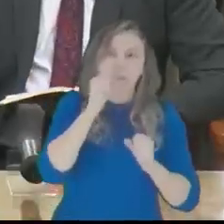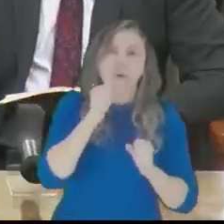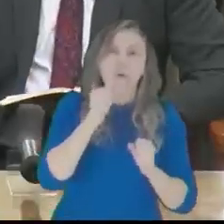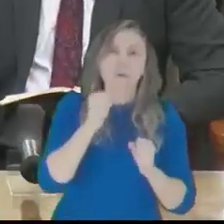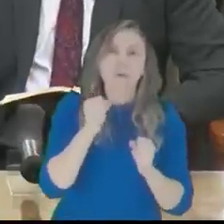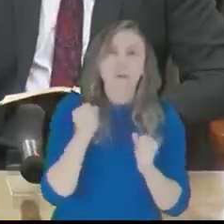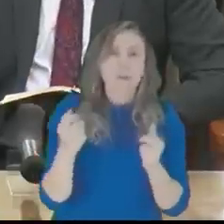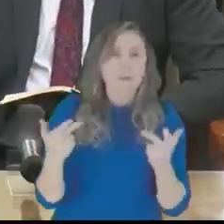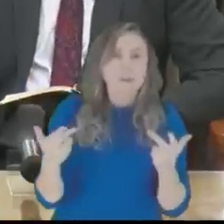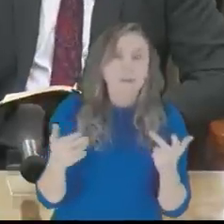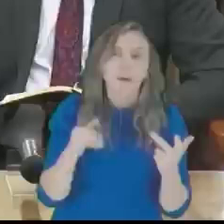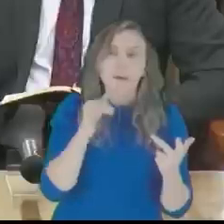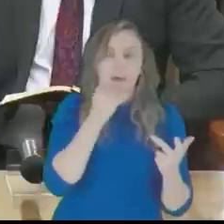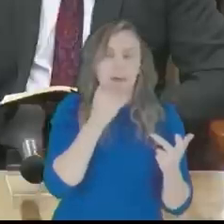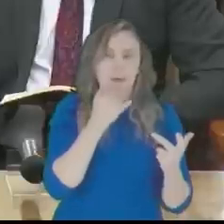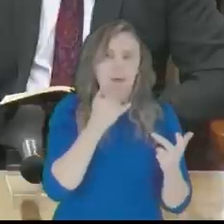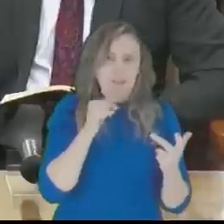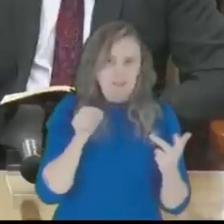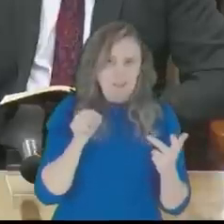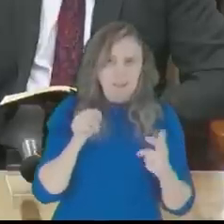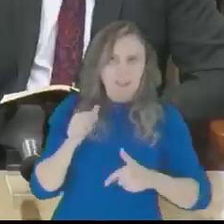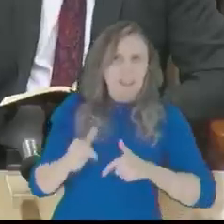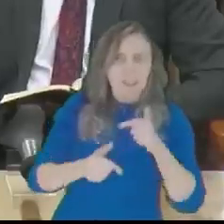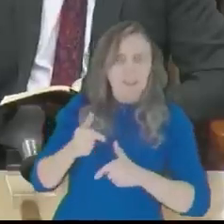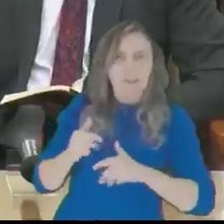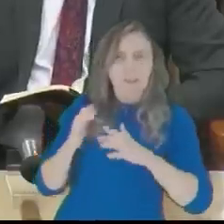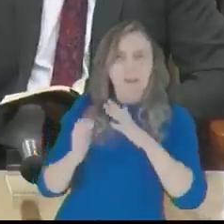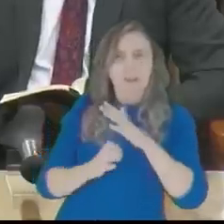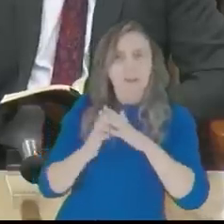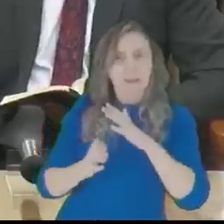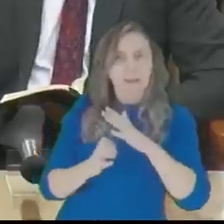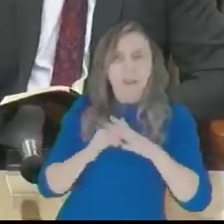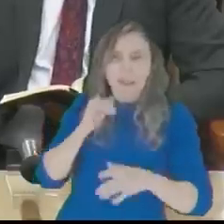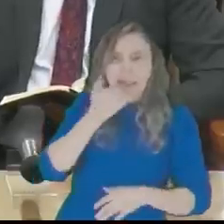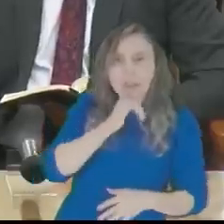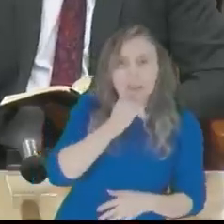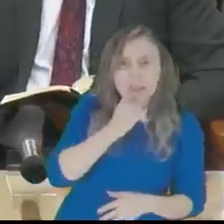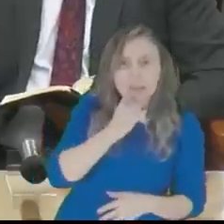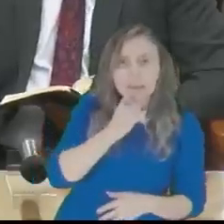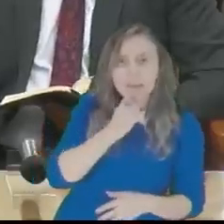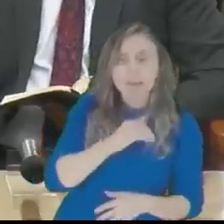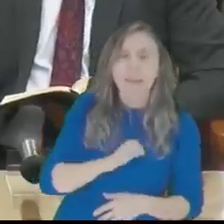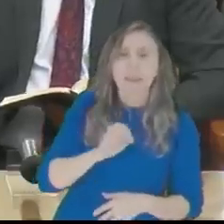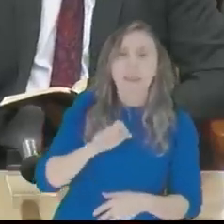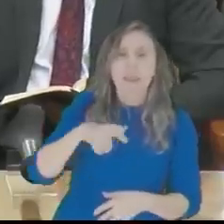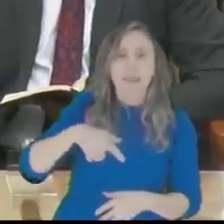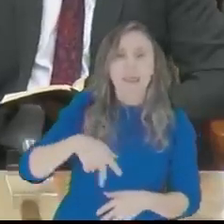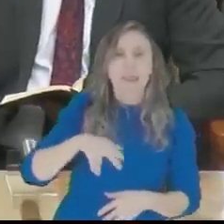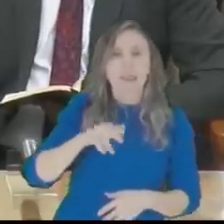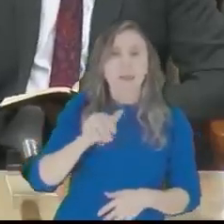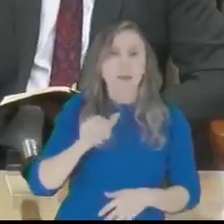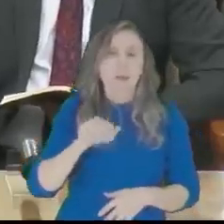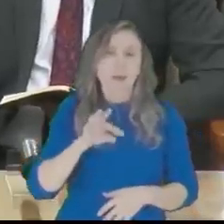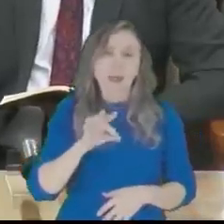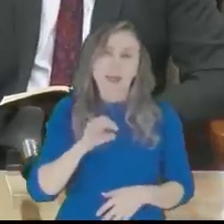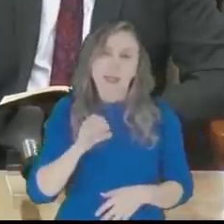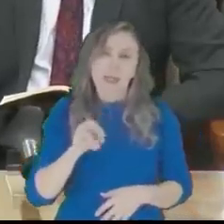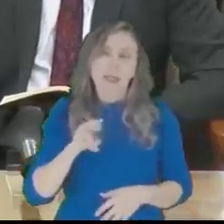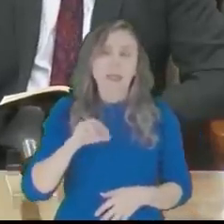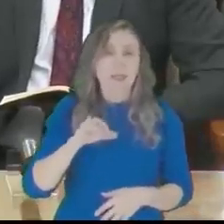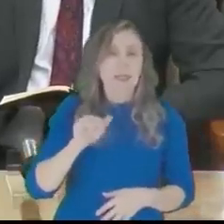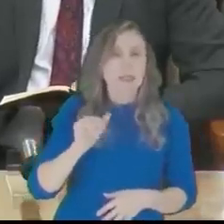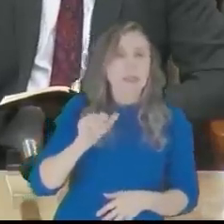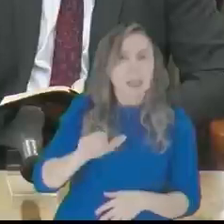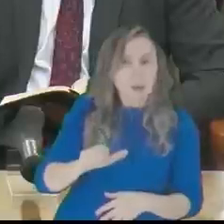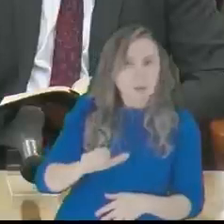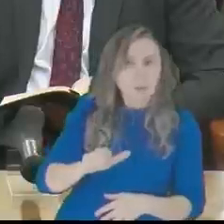trabalharia na Equatorial? Não, o Espírito Santo não trabalha na Equatorial. Deus guarde o Espírito Santo trabalhar naquela empresa, né? Então, meus amados, que é muito